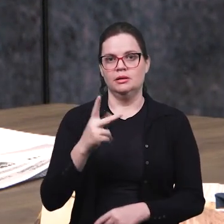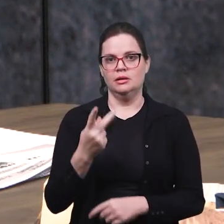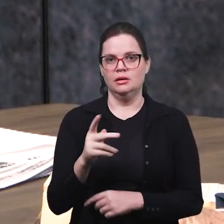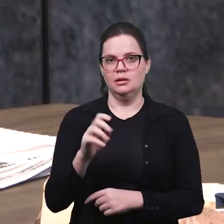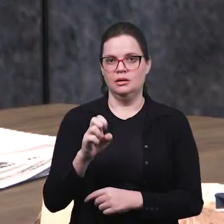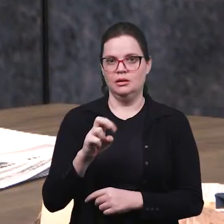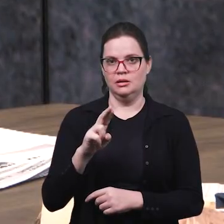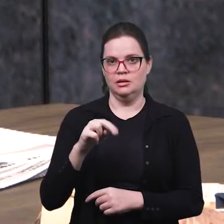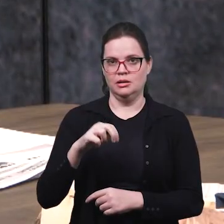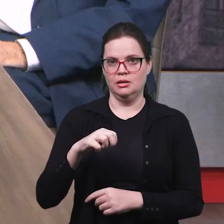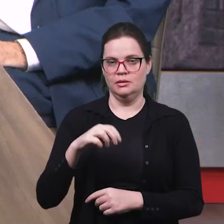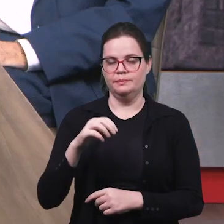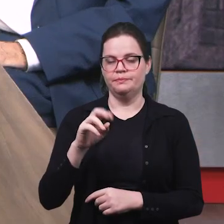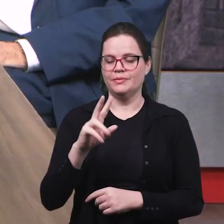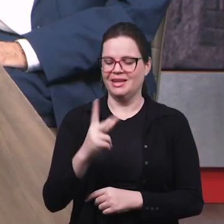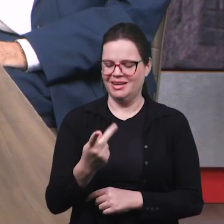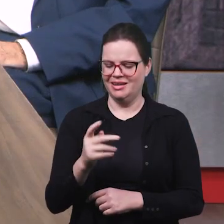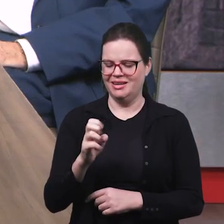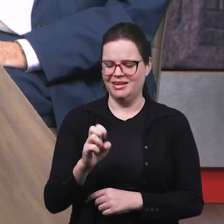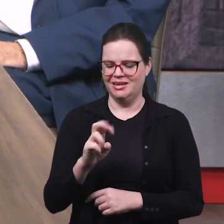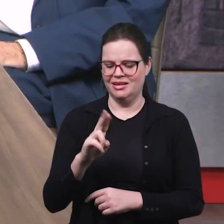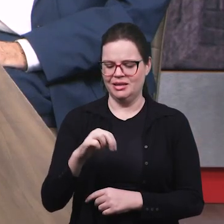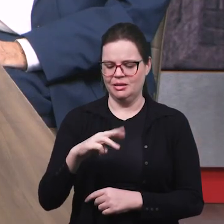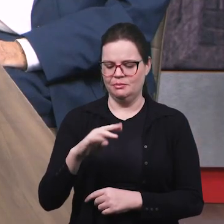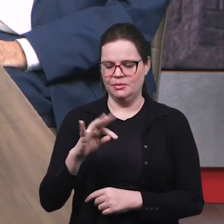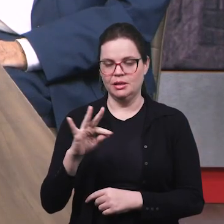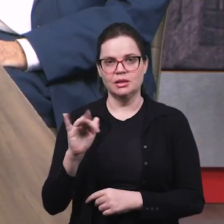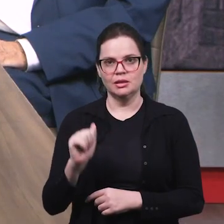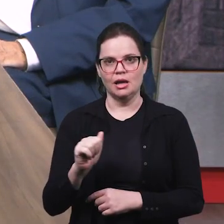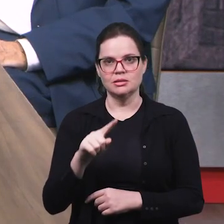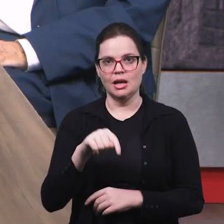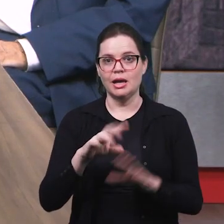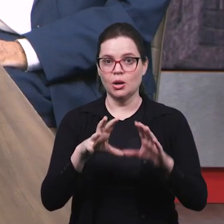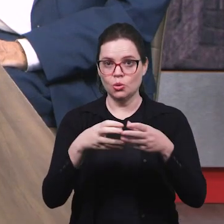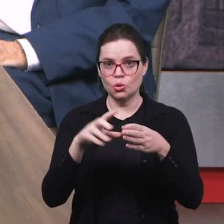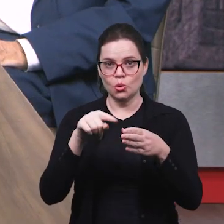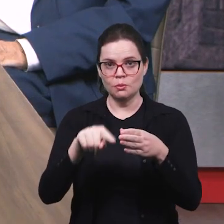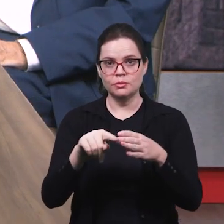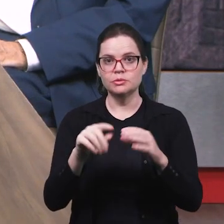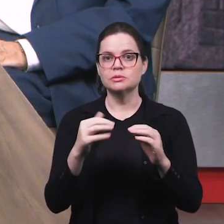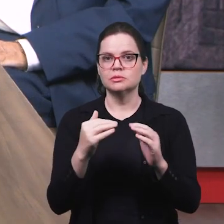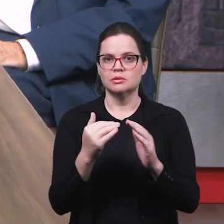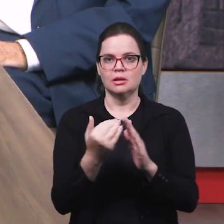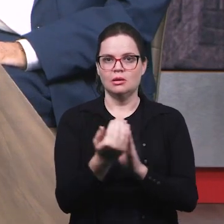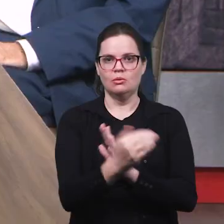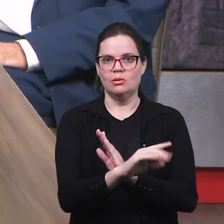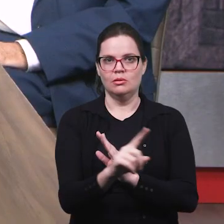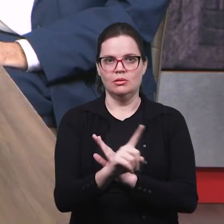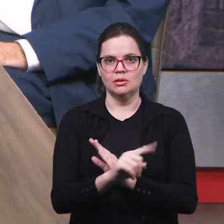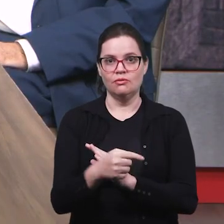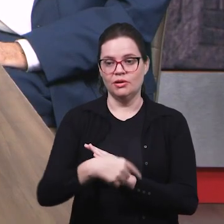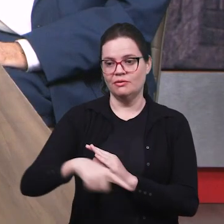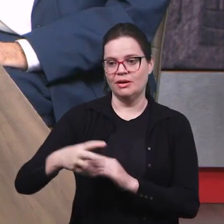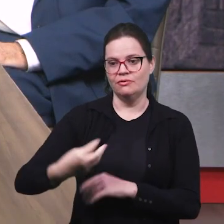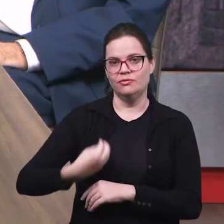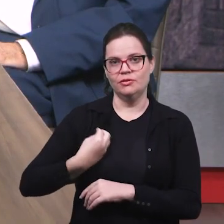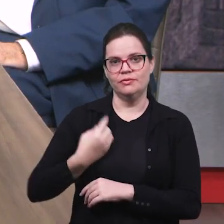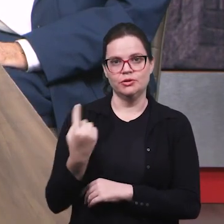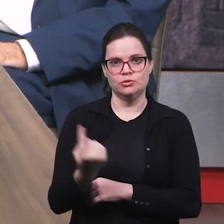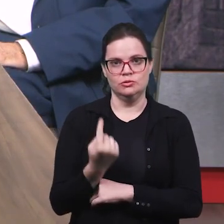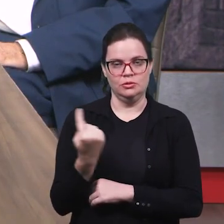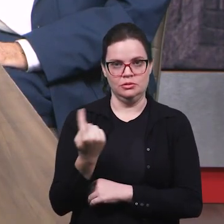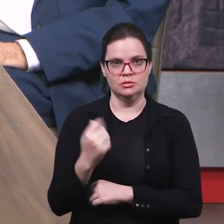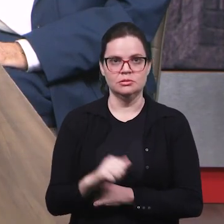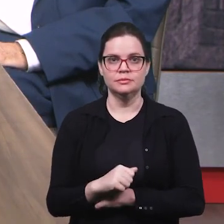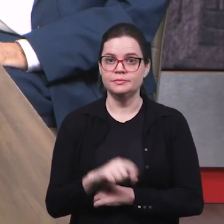ermitão, algumas vezes aparece a expressão anacoreta, eram esses indivíduos que se retiravam para viver isoladamente. E